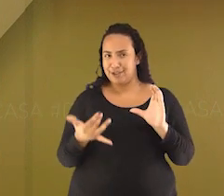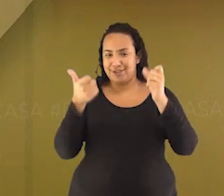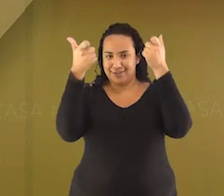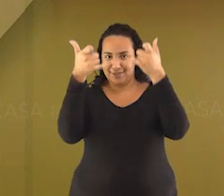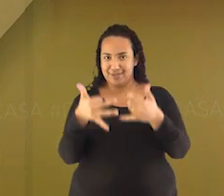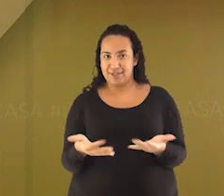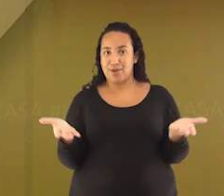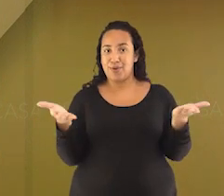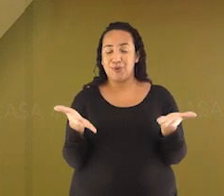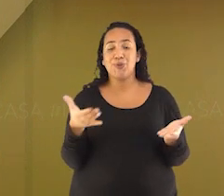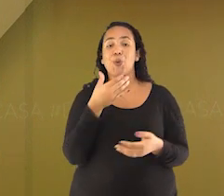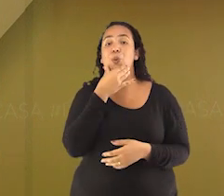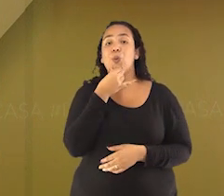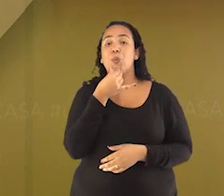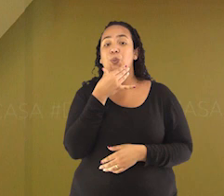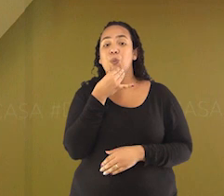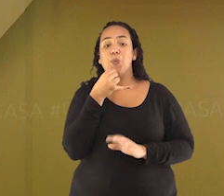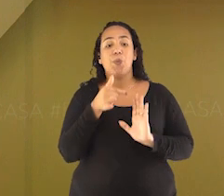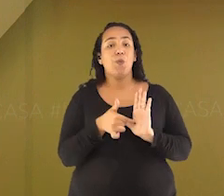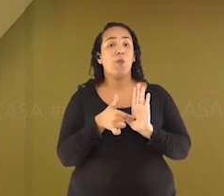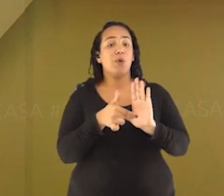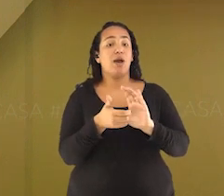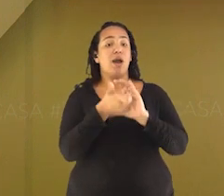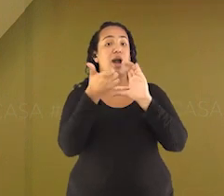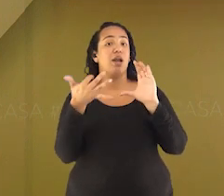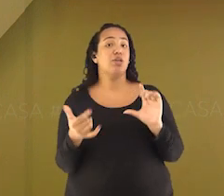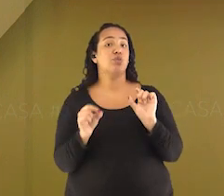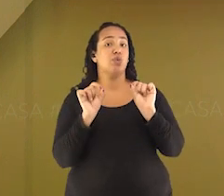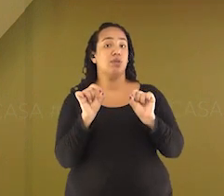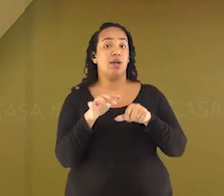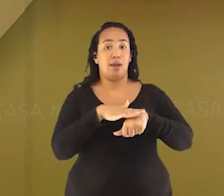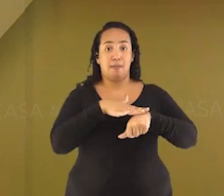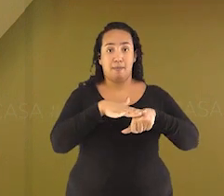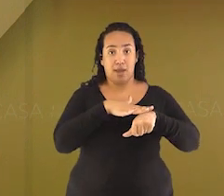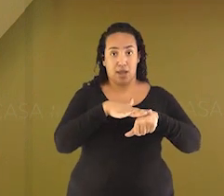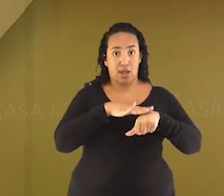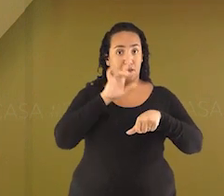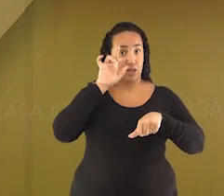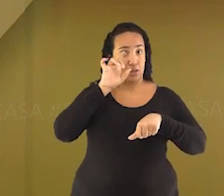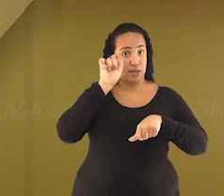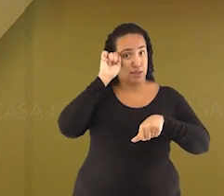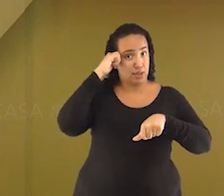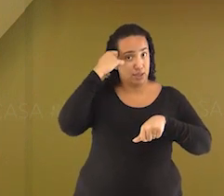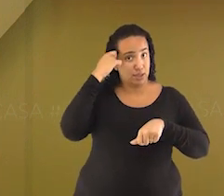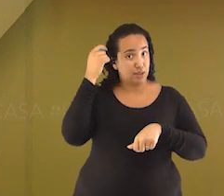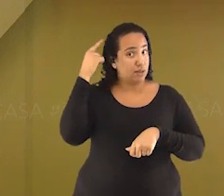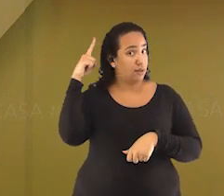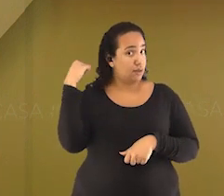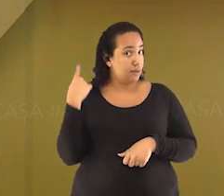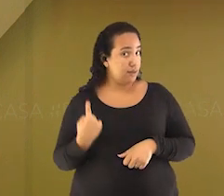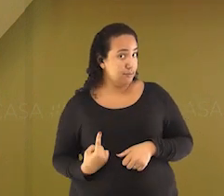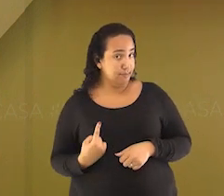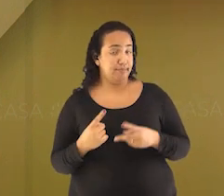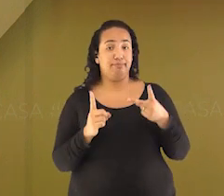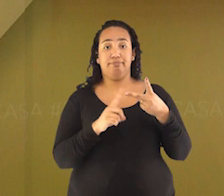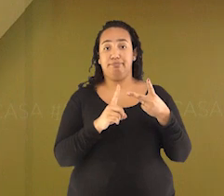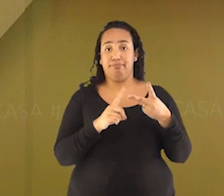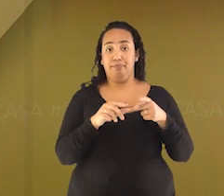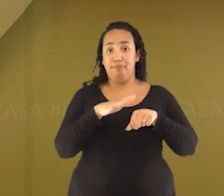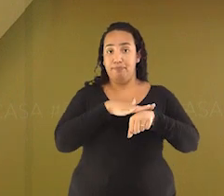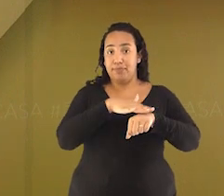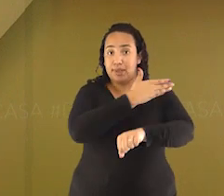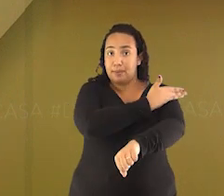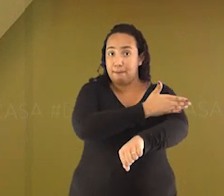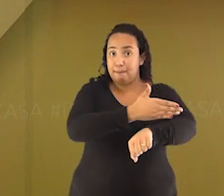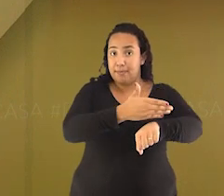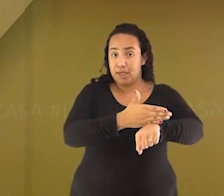poderá apresentar: letra A, pele negra e cabelos ondulados. Letra B, pele branca